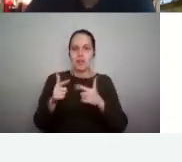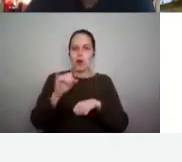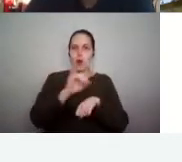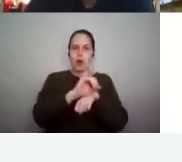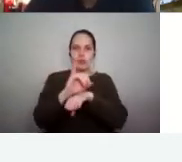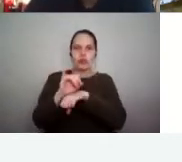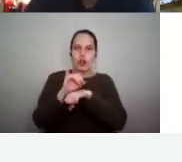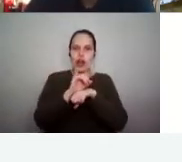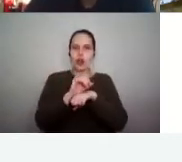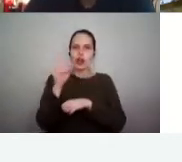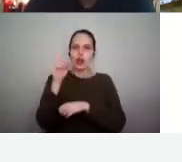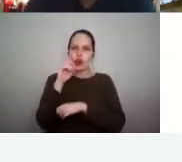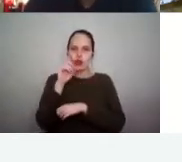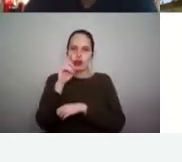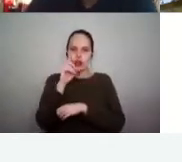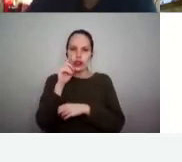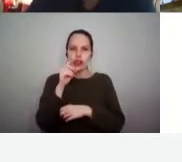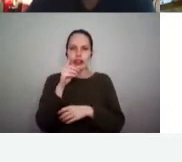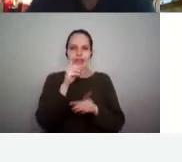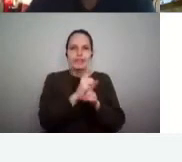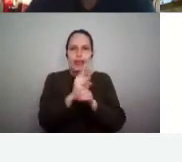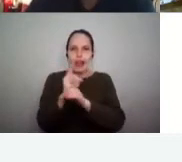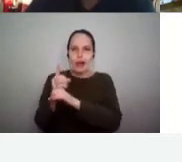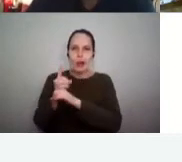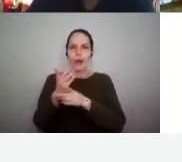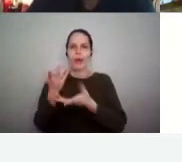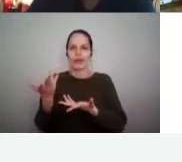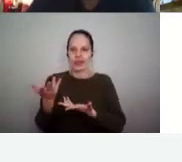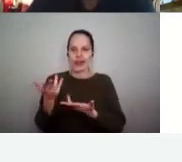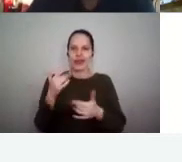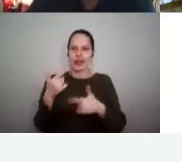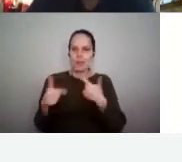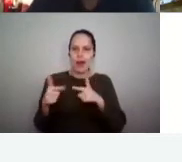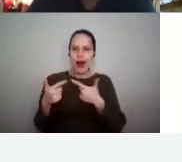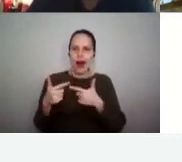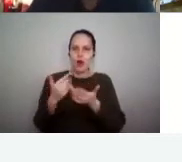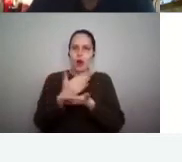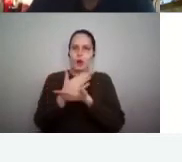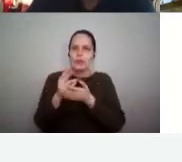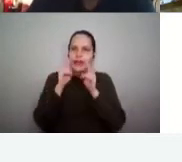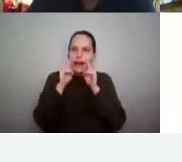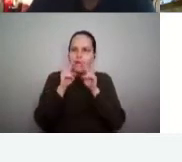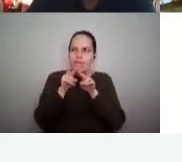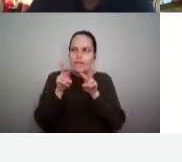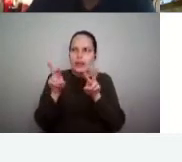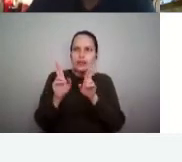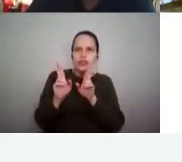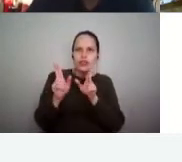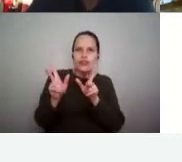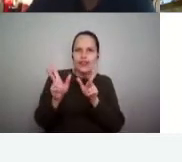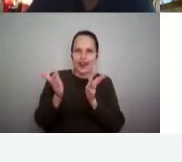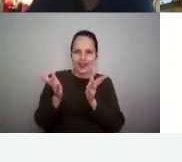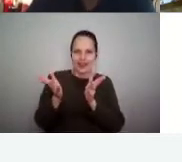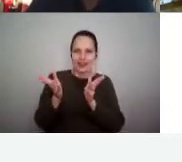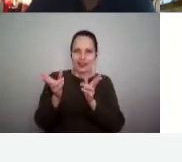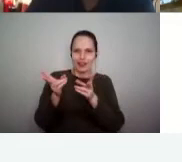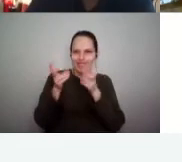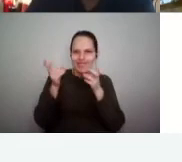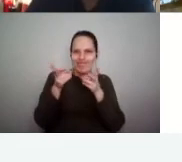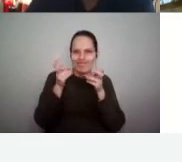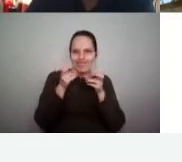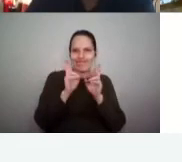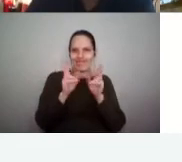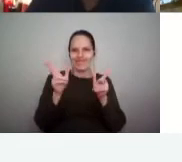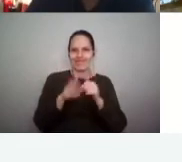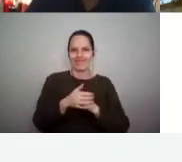das pessoas, nas minhas oficinas, nas minhas formações. Esse aí também é o azul é um tecido de